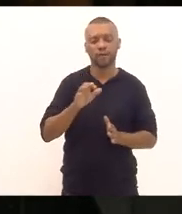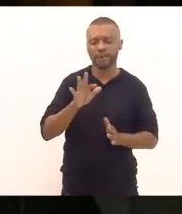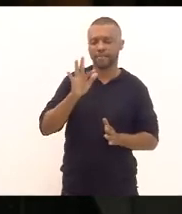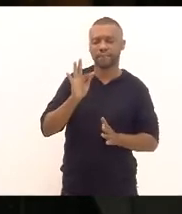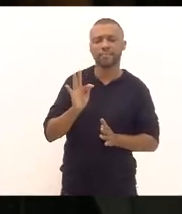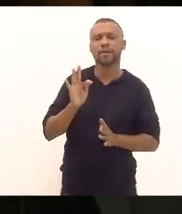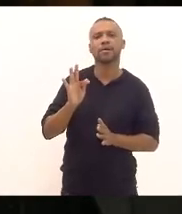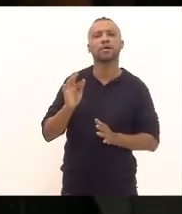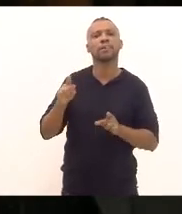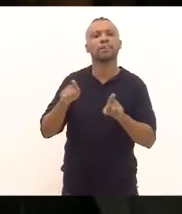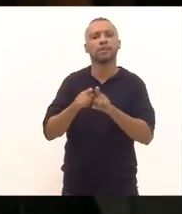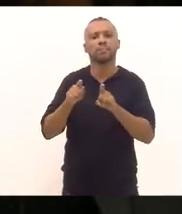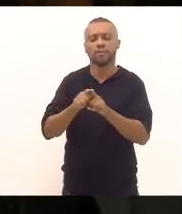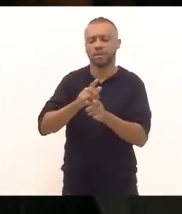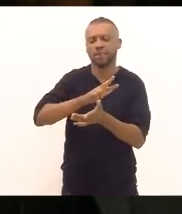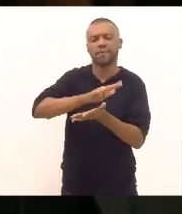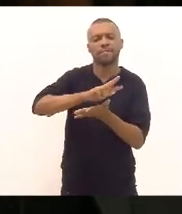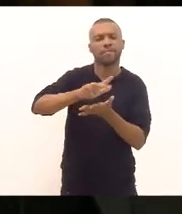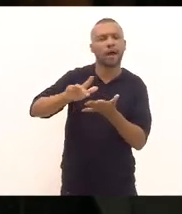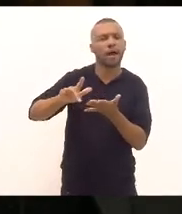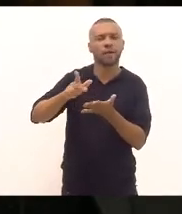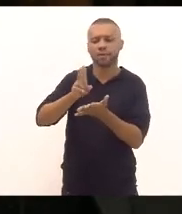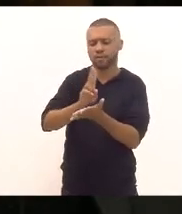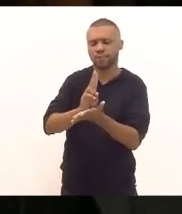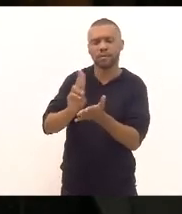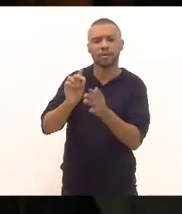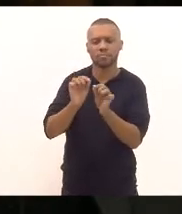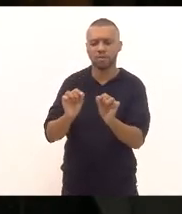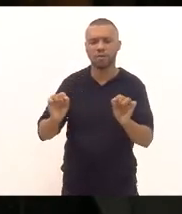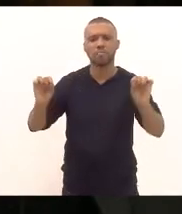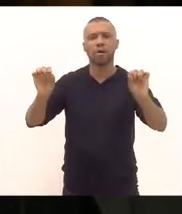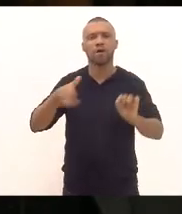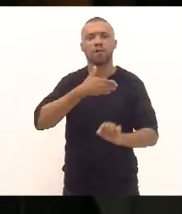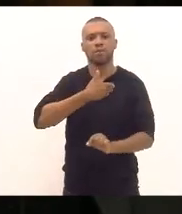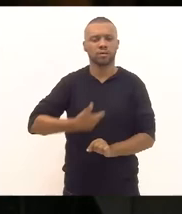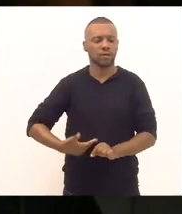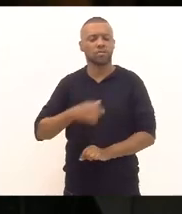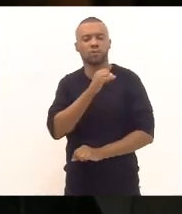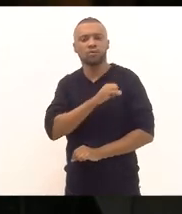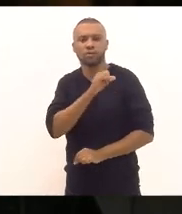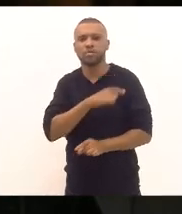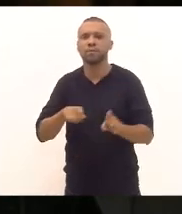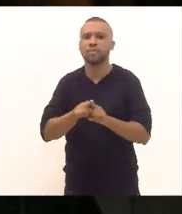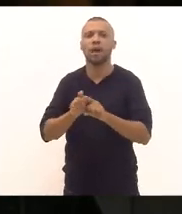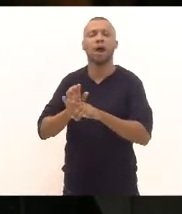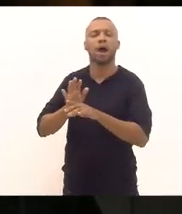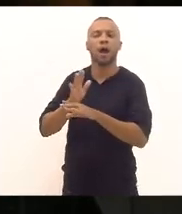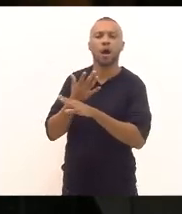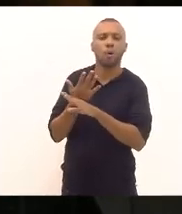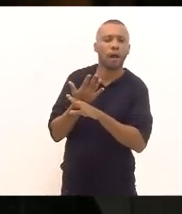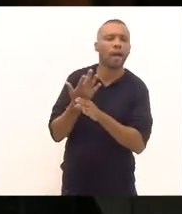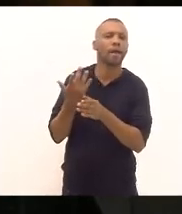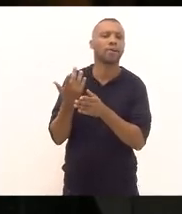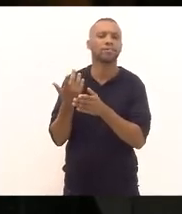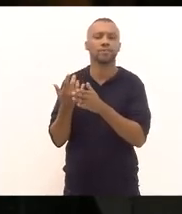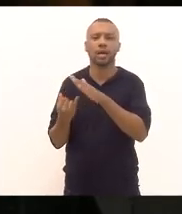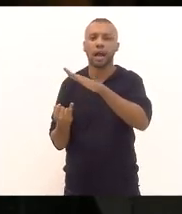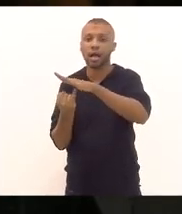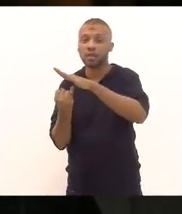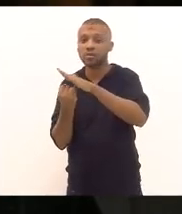falta ao conjunto das Universidades do Estado isso também se aplica UERJ EA outras instituições